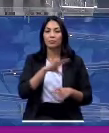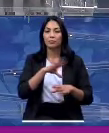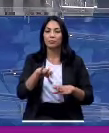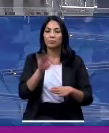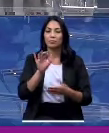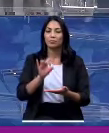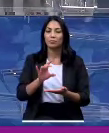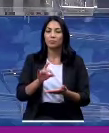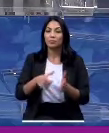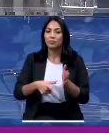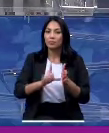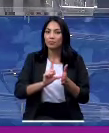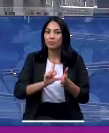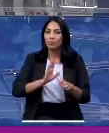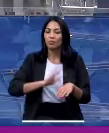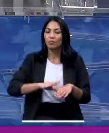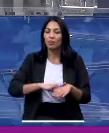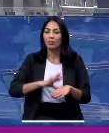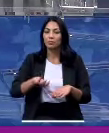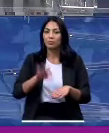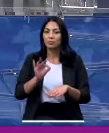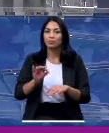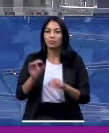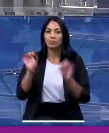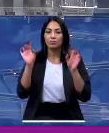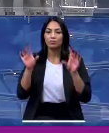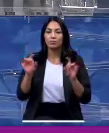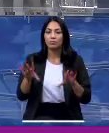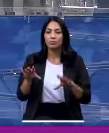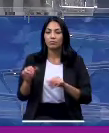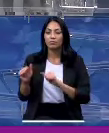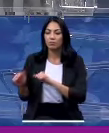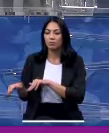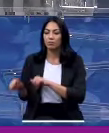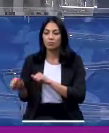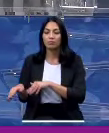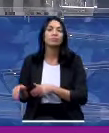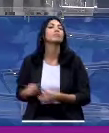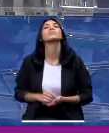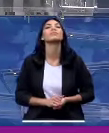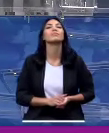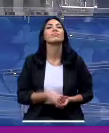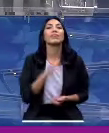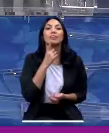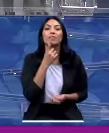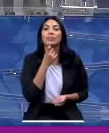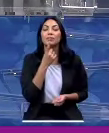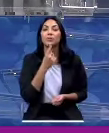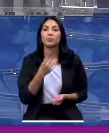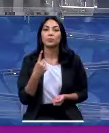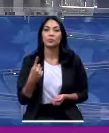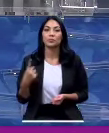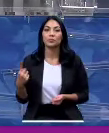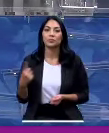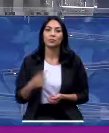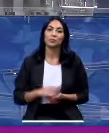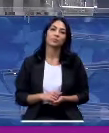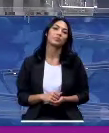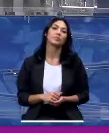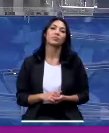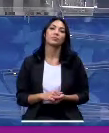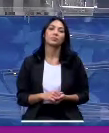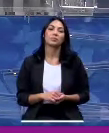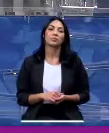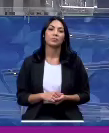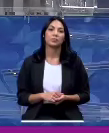sorteio da Loto Fácil antes do concurso especial da Loto Fácil da Independência. Bola vermelha, número 11.